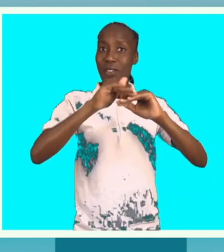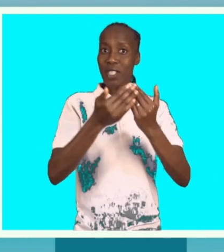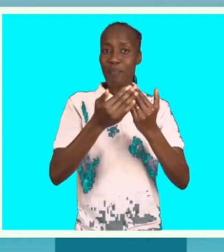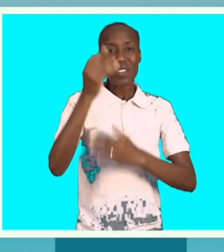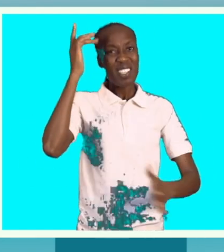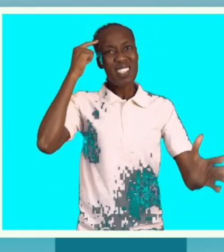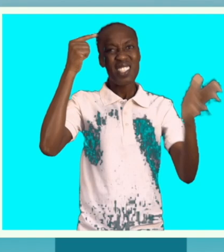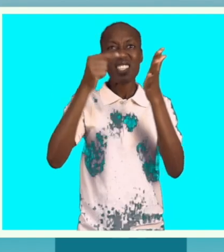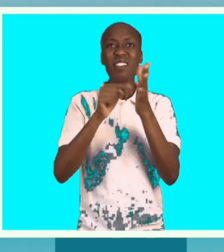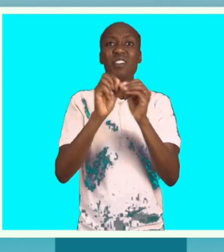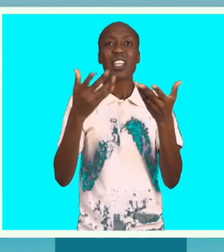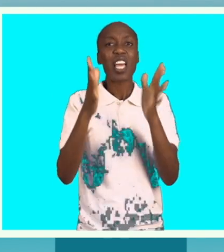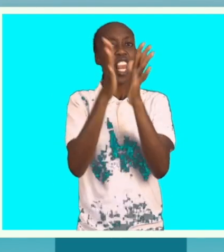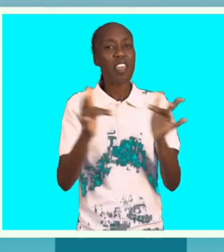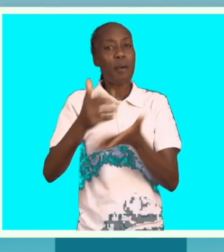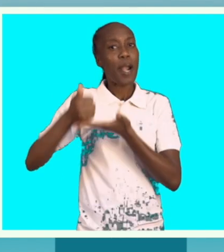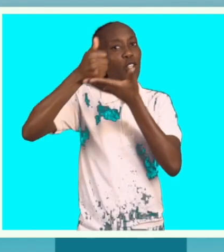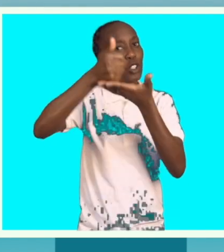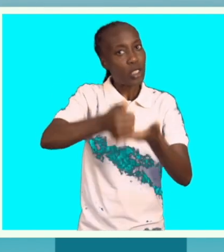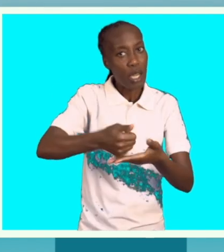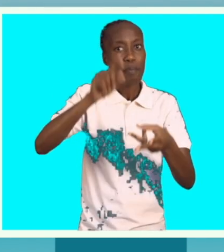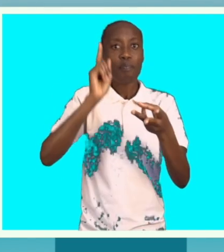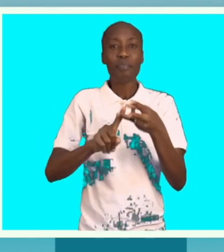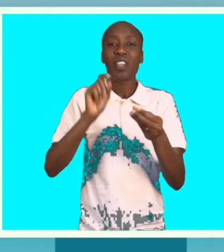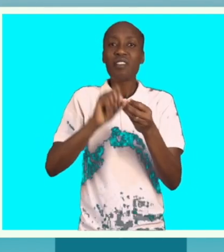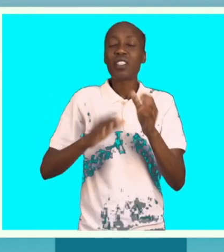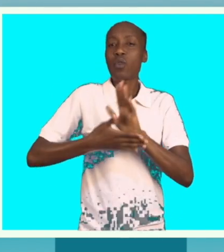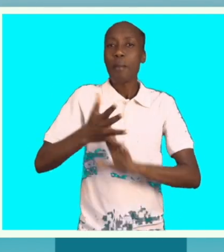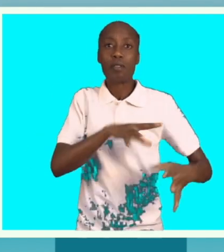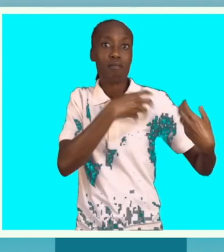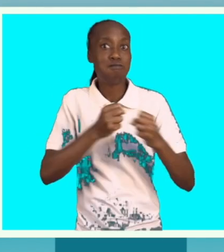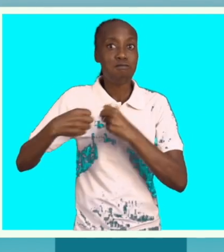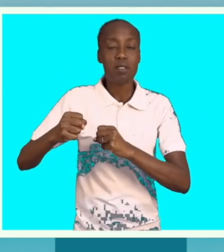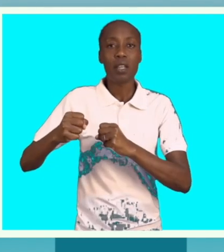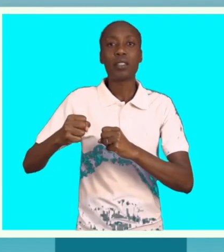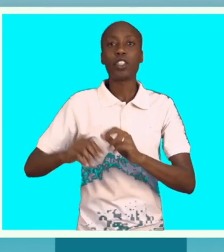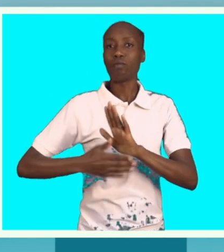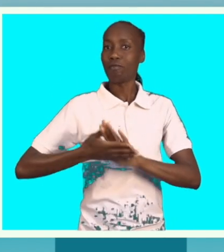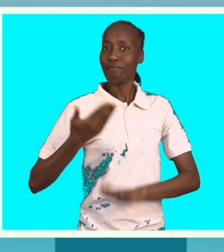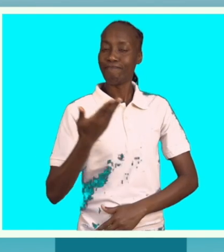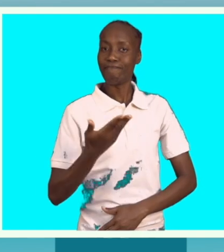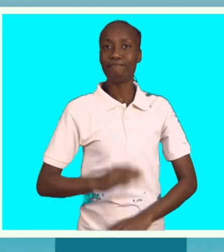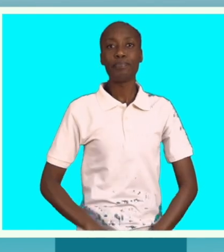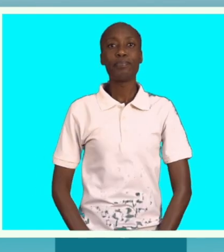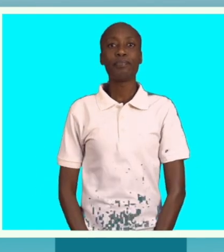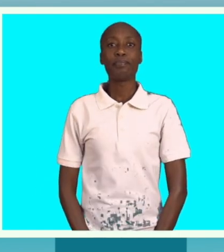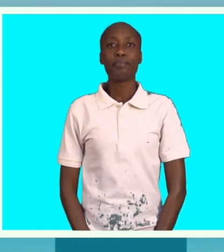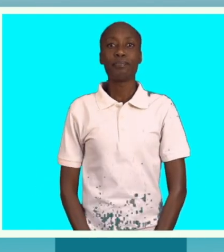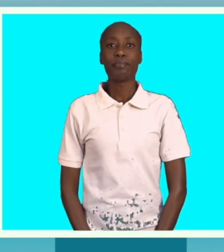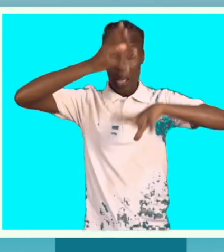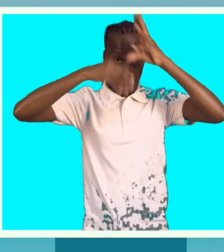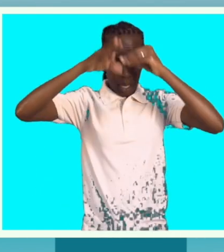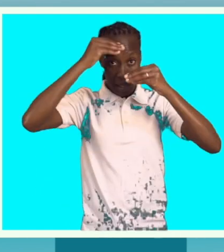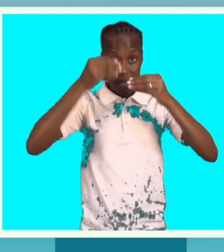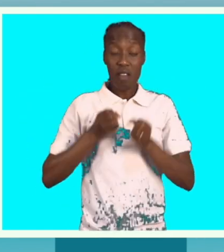começando o nosso dia mais cedo, temos mais disponibilidade para ajudar, temos mais disponibilidade para tratar com as nossas atividades do dia a